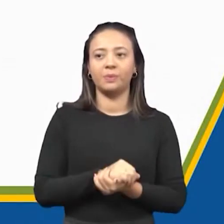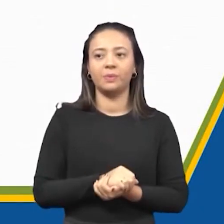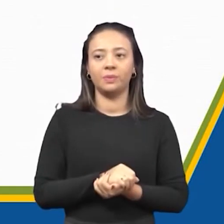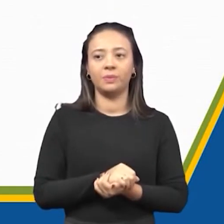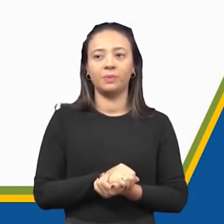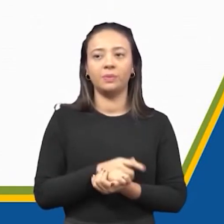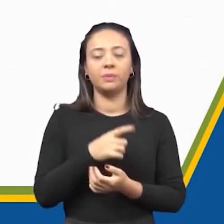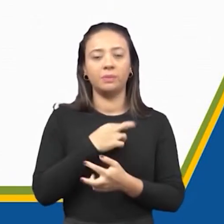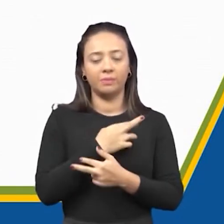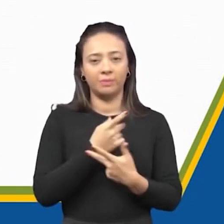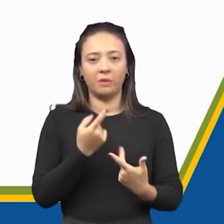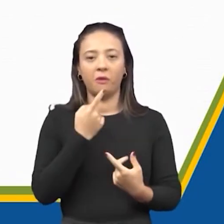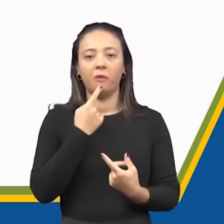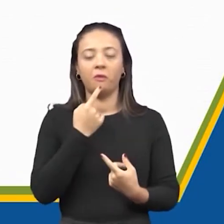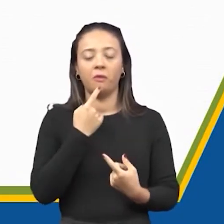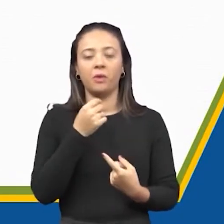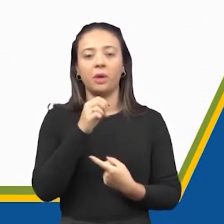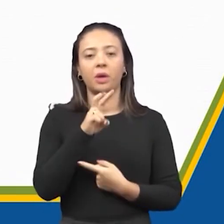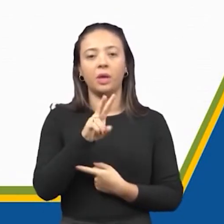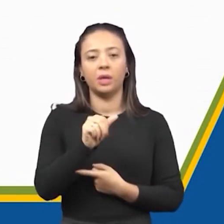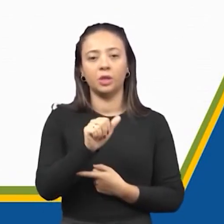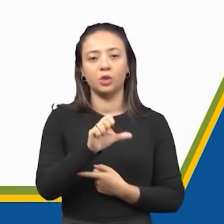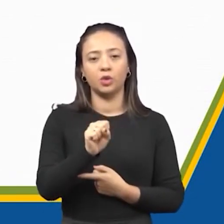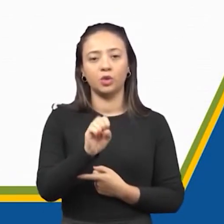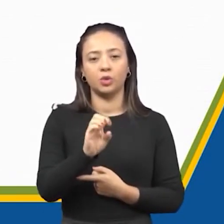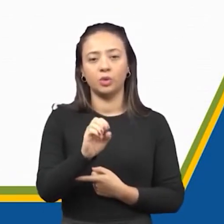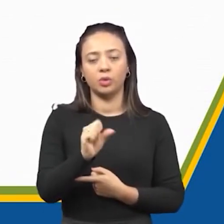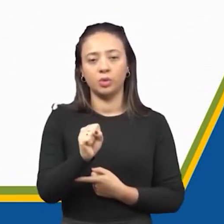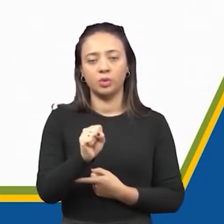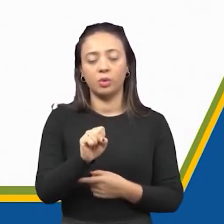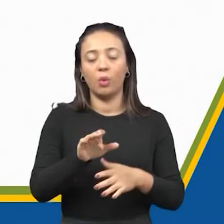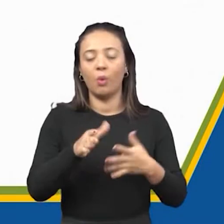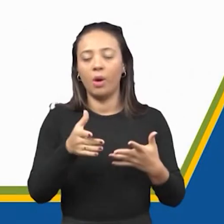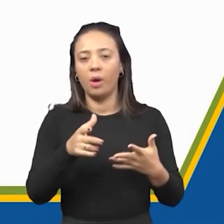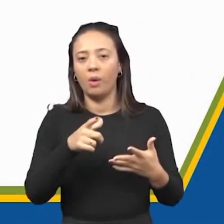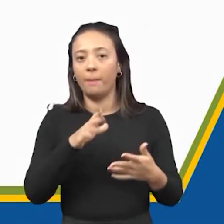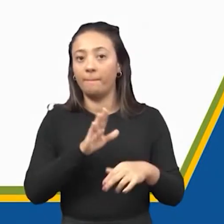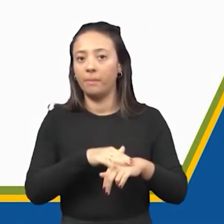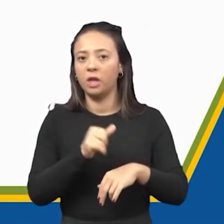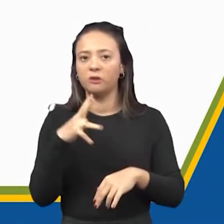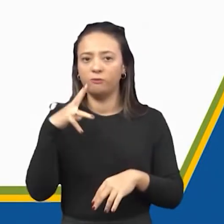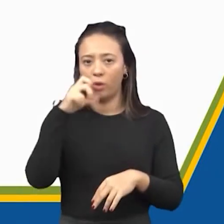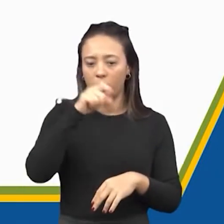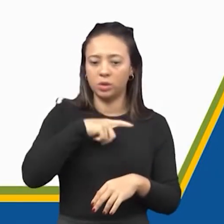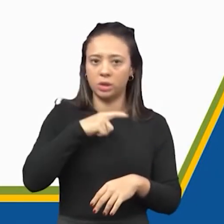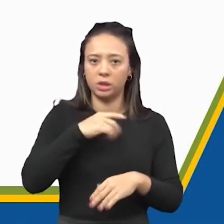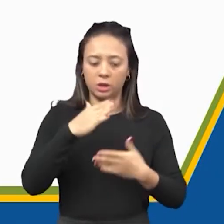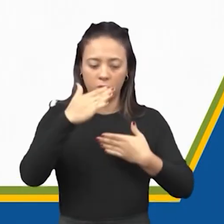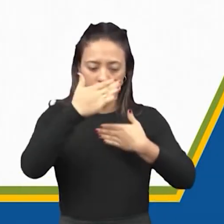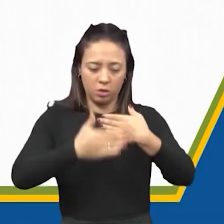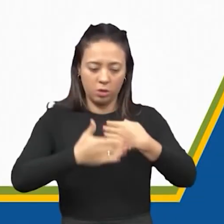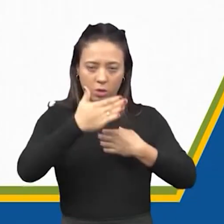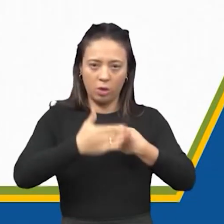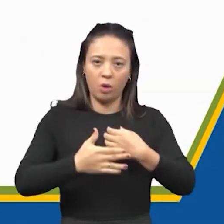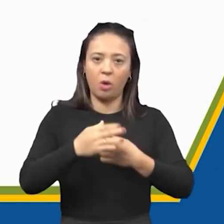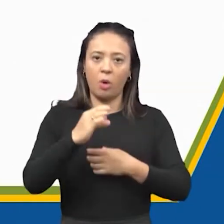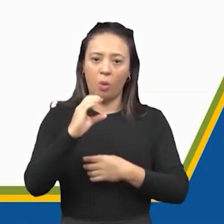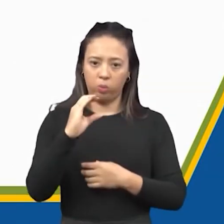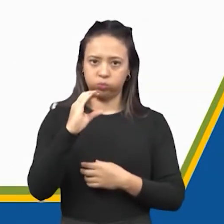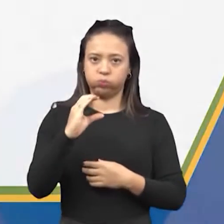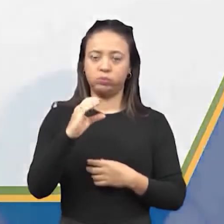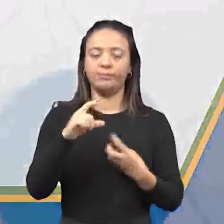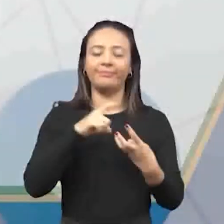sanguíneos, qual transporta sangue em alta pressão e possui paredes espessas? Nós vimos 3 tipos de vasos